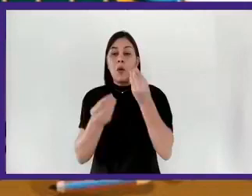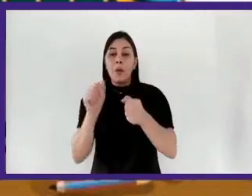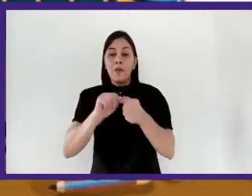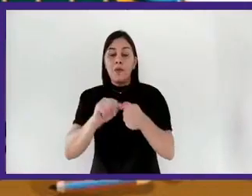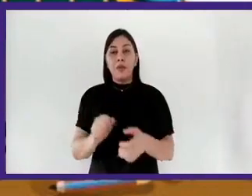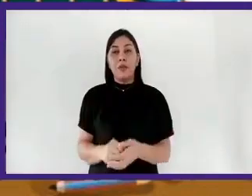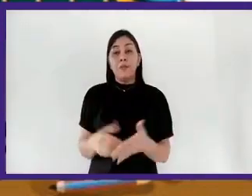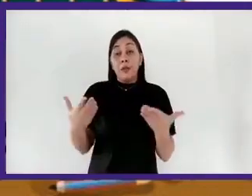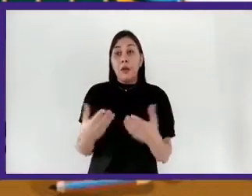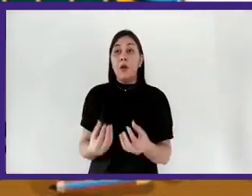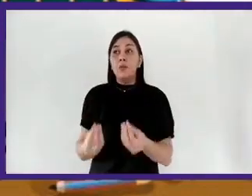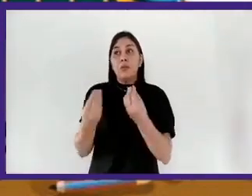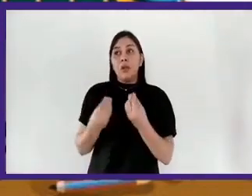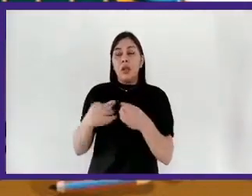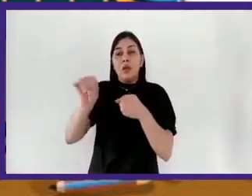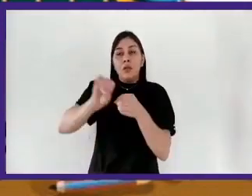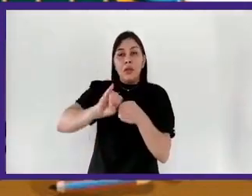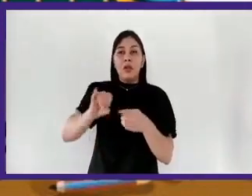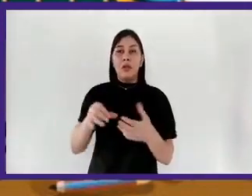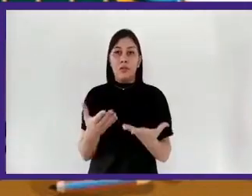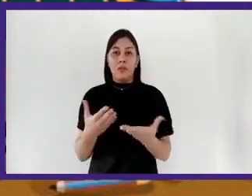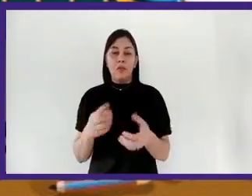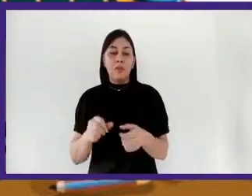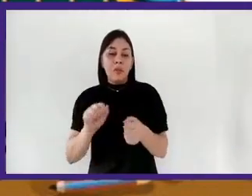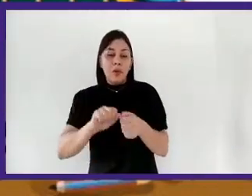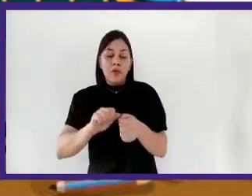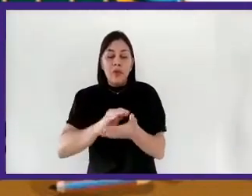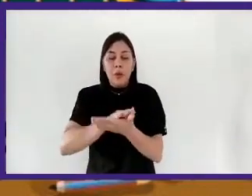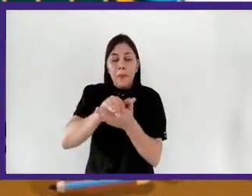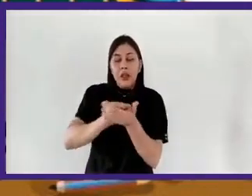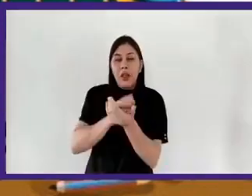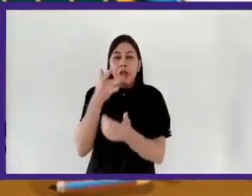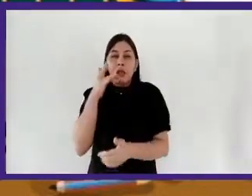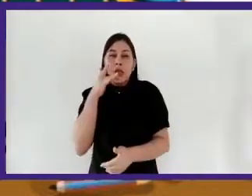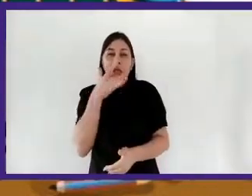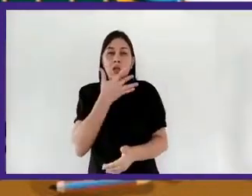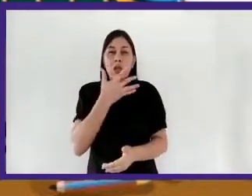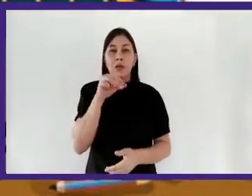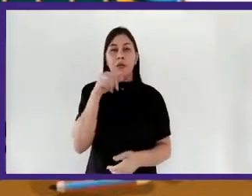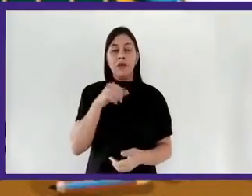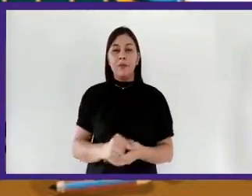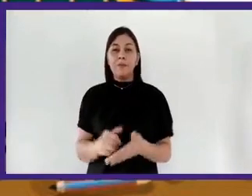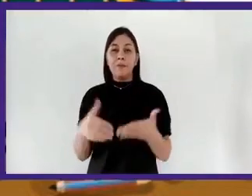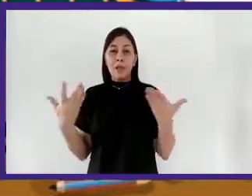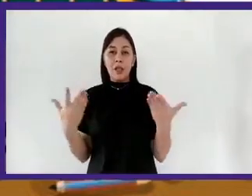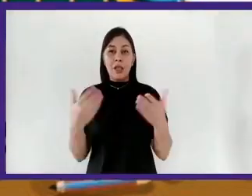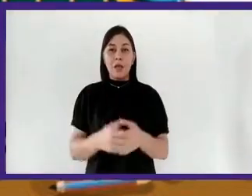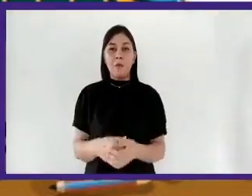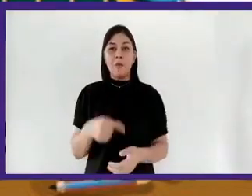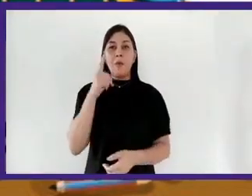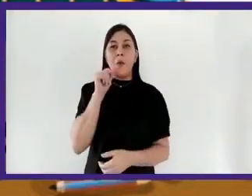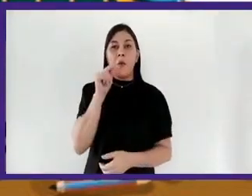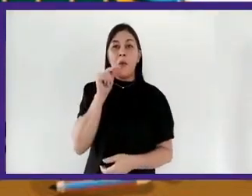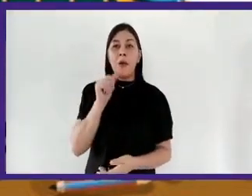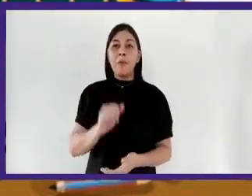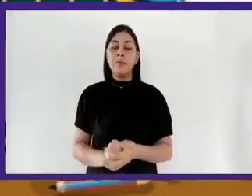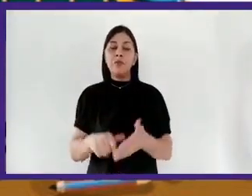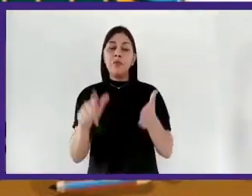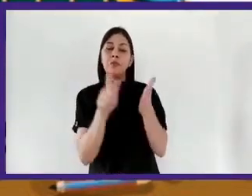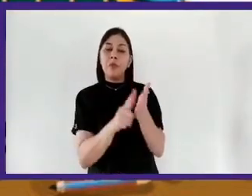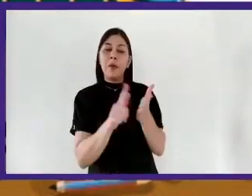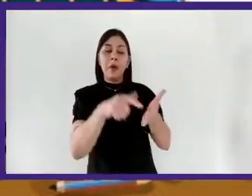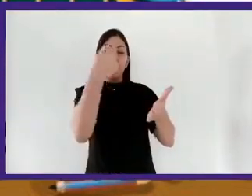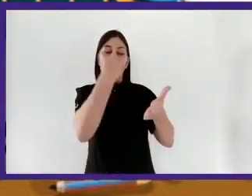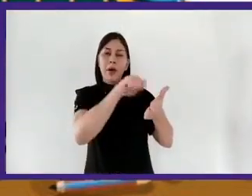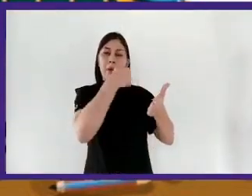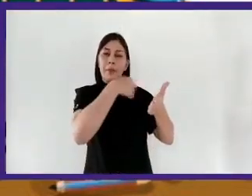quais os ingredientes usar para fazer aquele brigadeiro tão gostoso. Então, eu peguei o meu lápis, peguei o